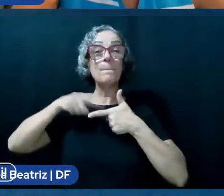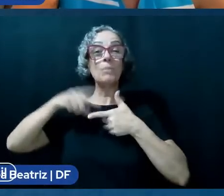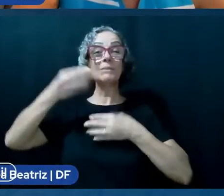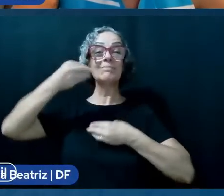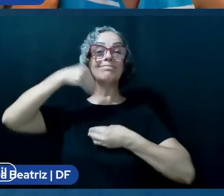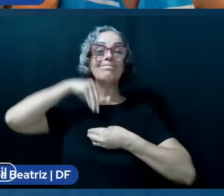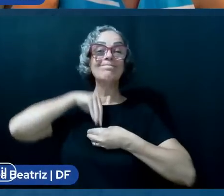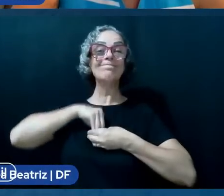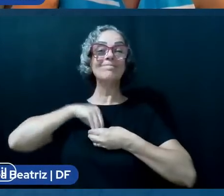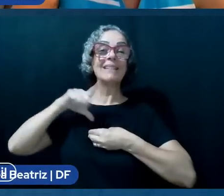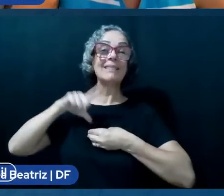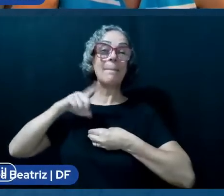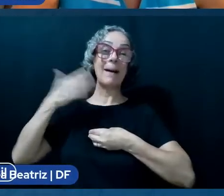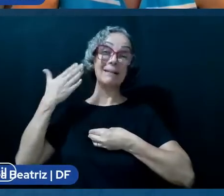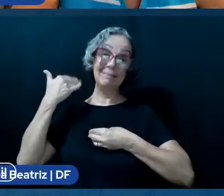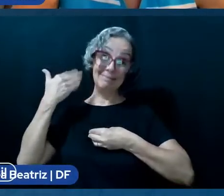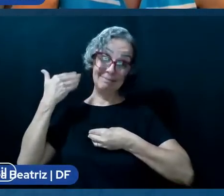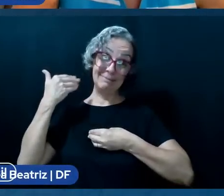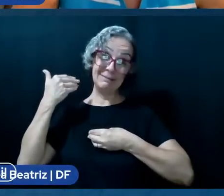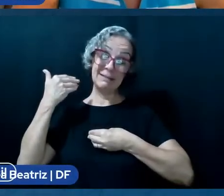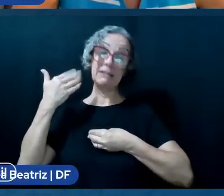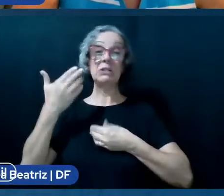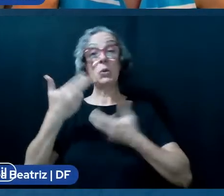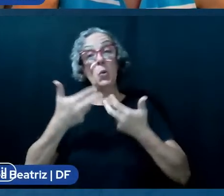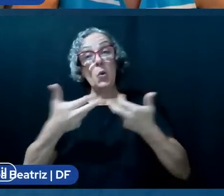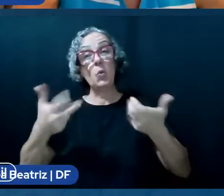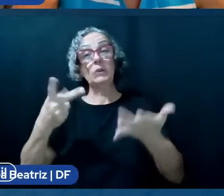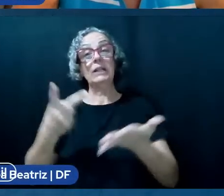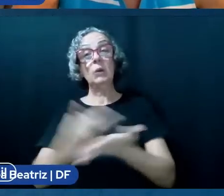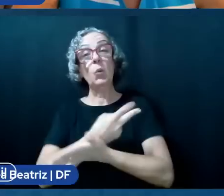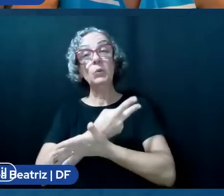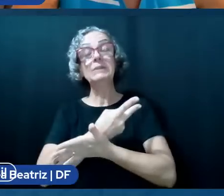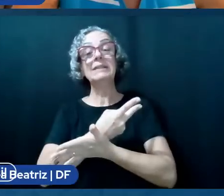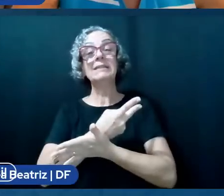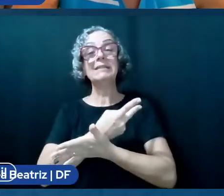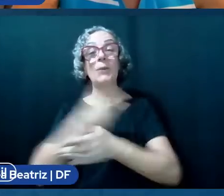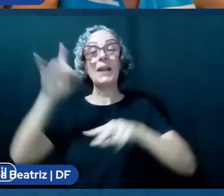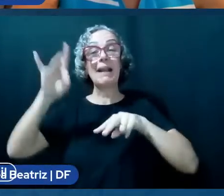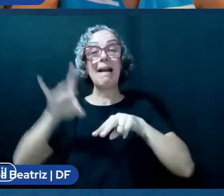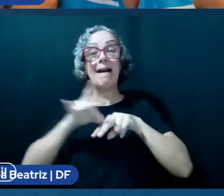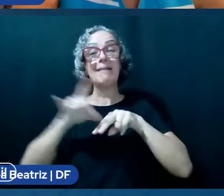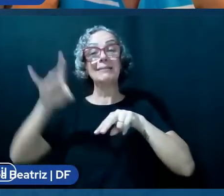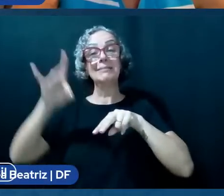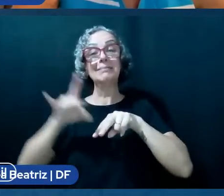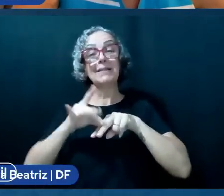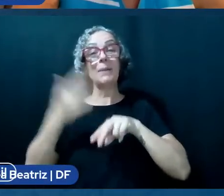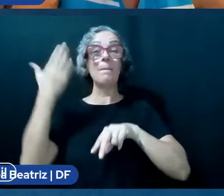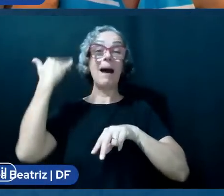Alguma experiência que foi traumática e que ficou registrado na nossa